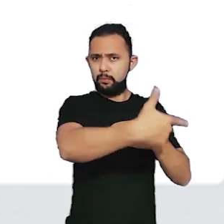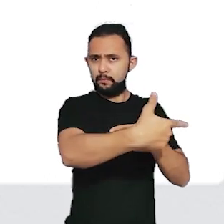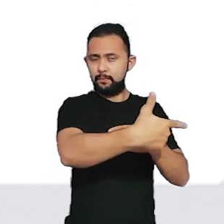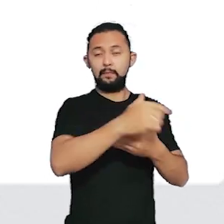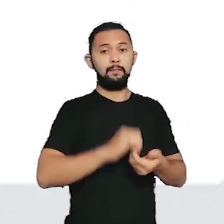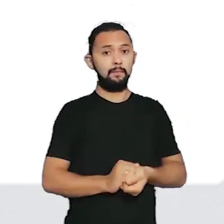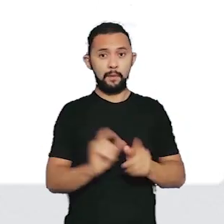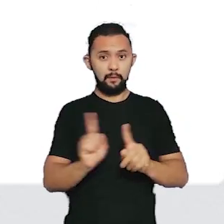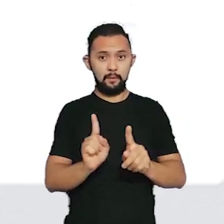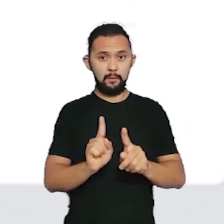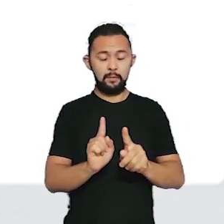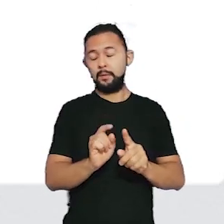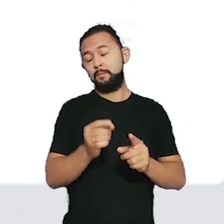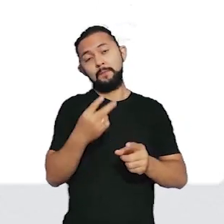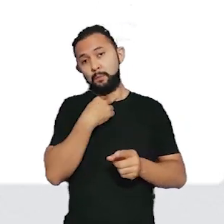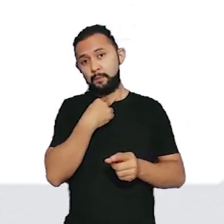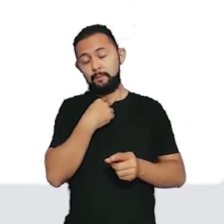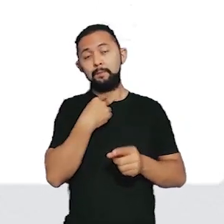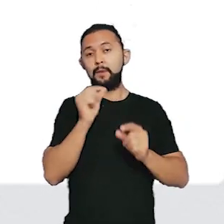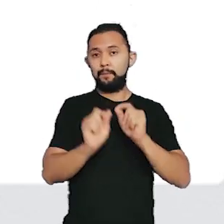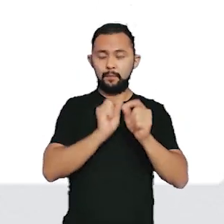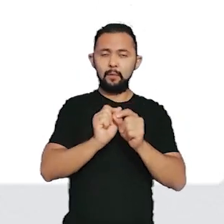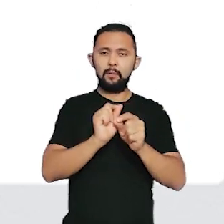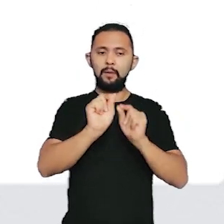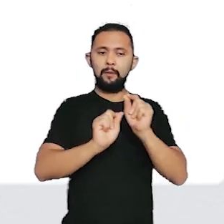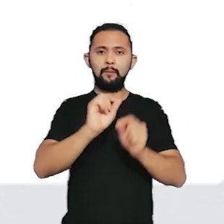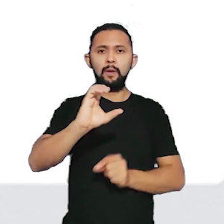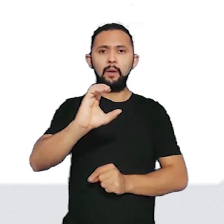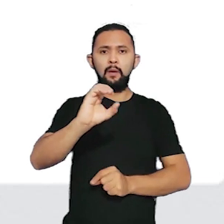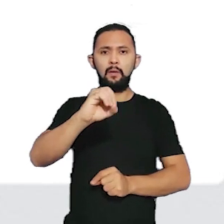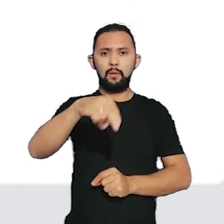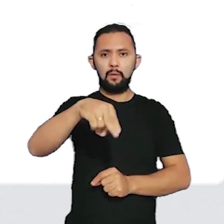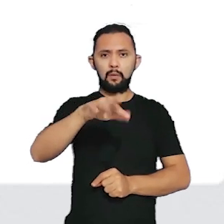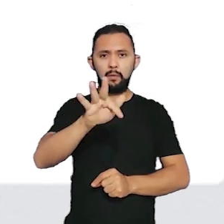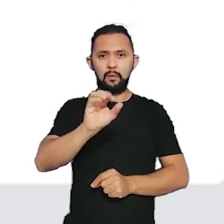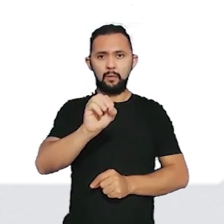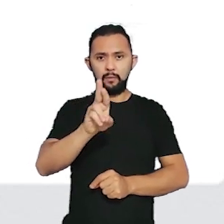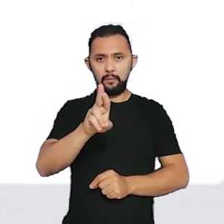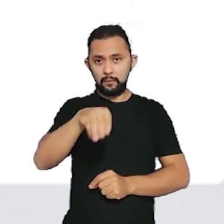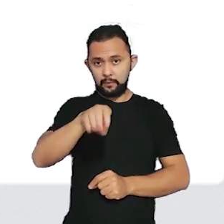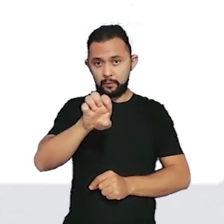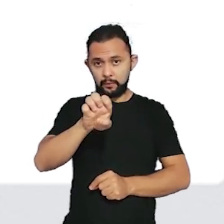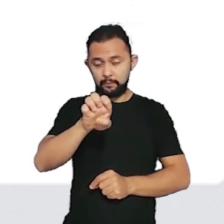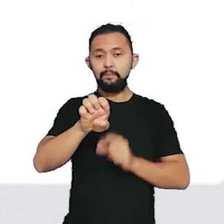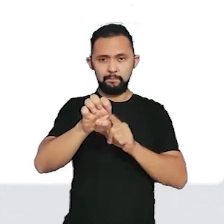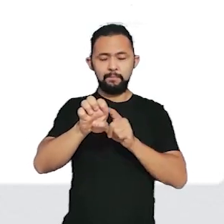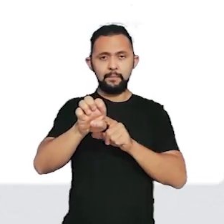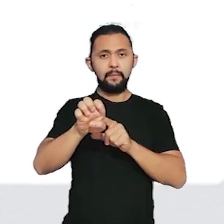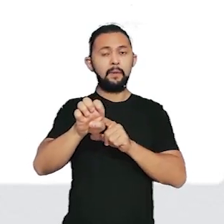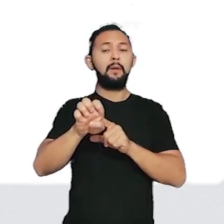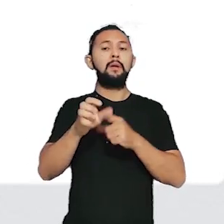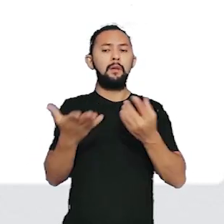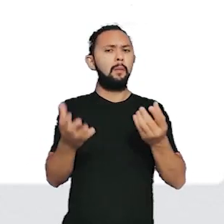uma conformidade. E eu posso substituir pelo conforme também, que não vai haver um prejuízo de sentido, ó.